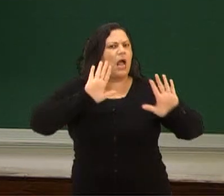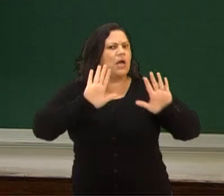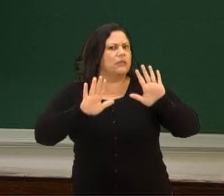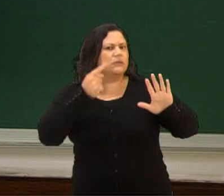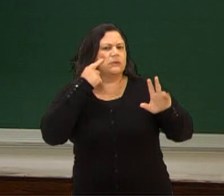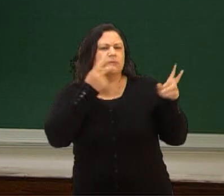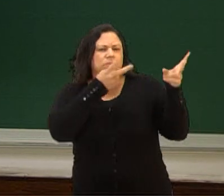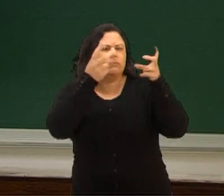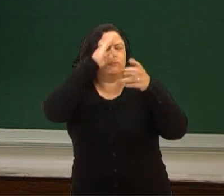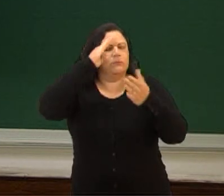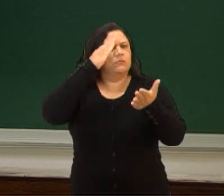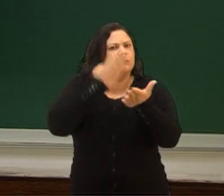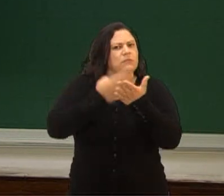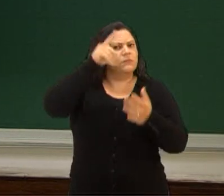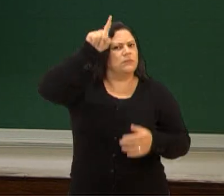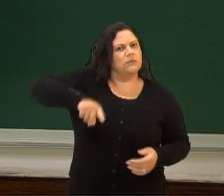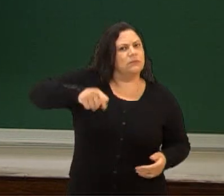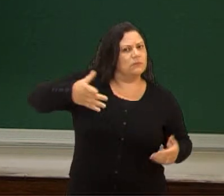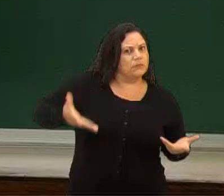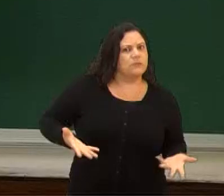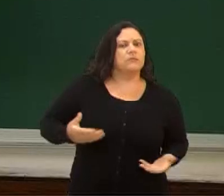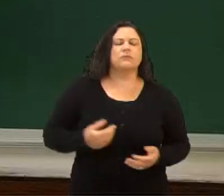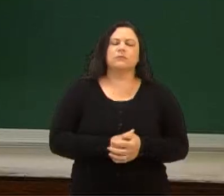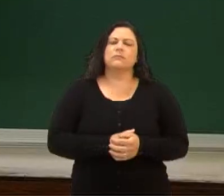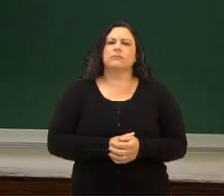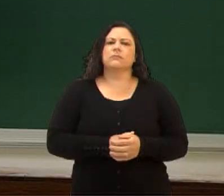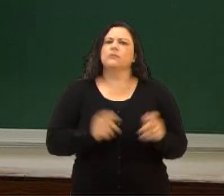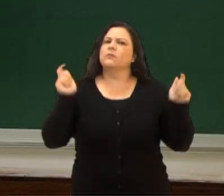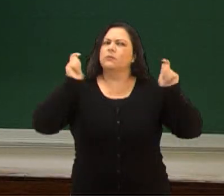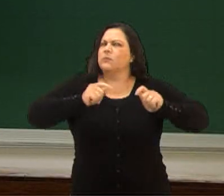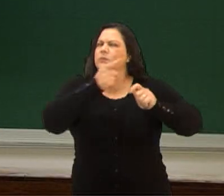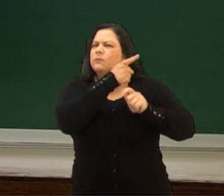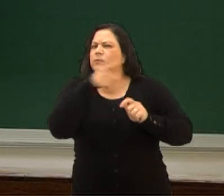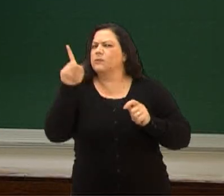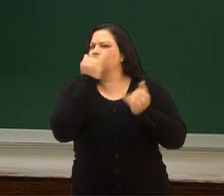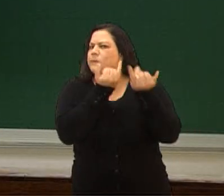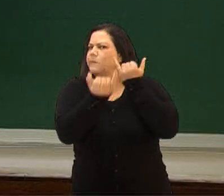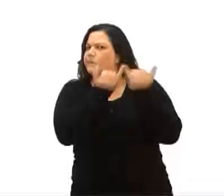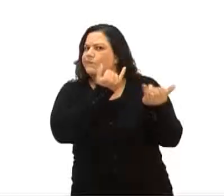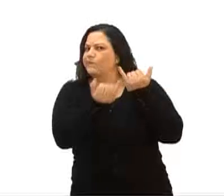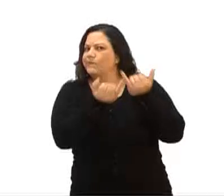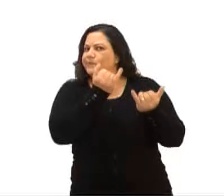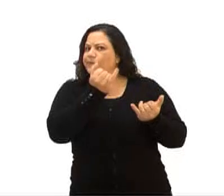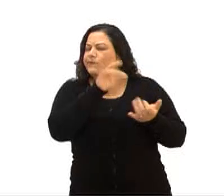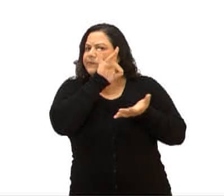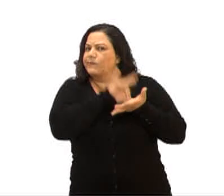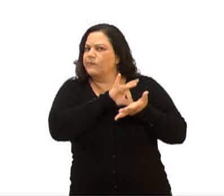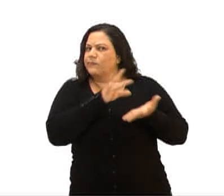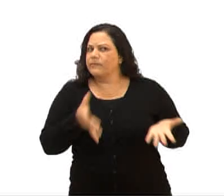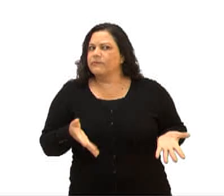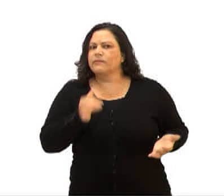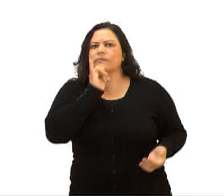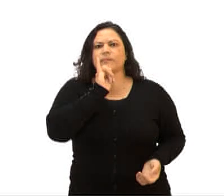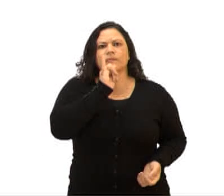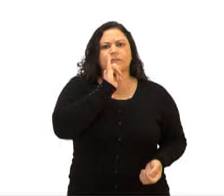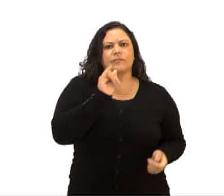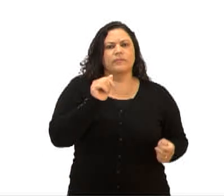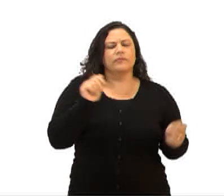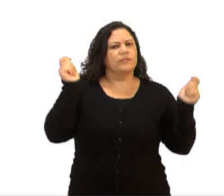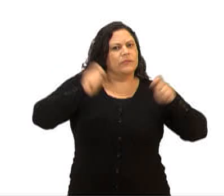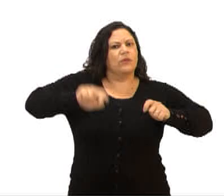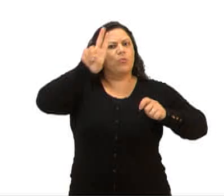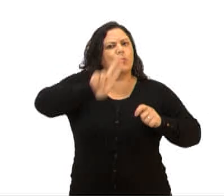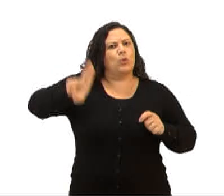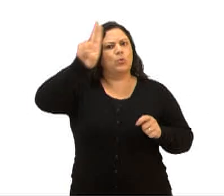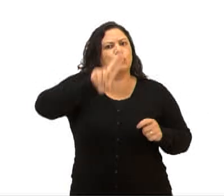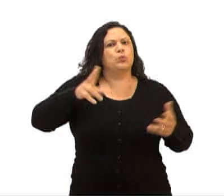você acredita ser. Então, a aparência externa pode não ser aquilo que parece. Exemplo que você pode usar esse